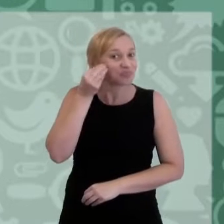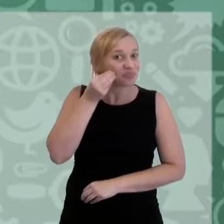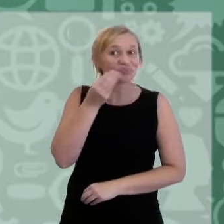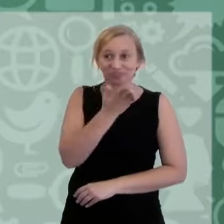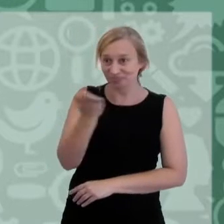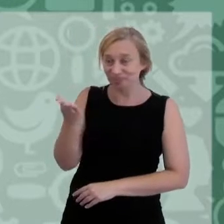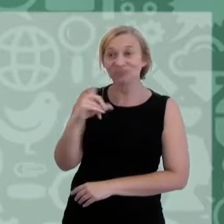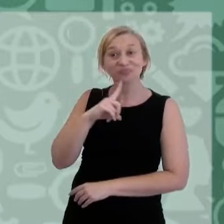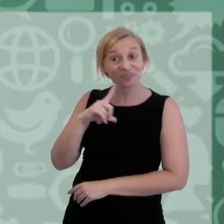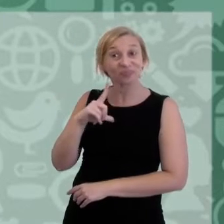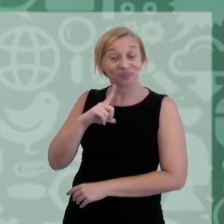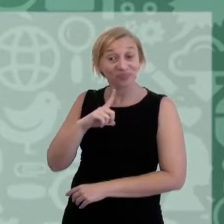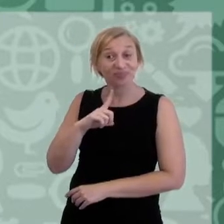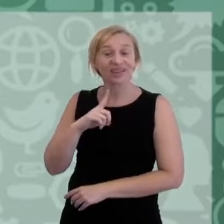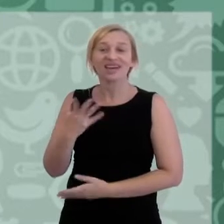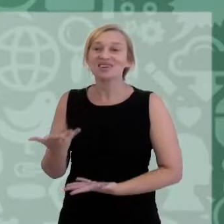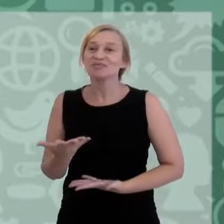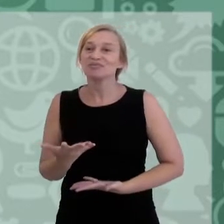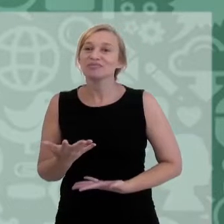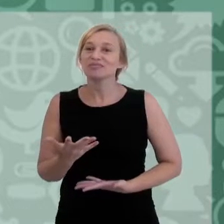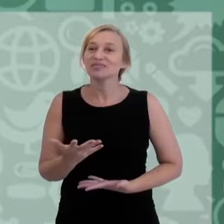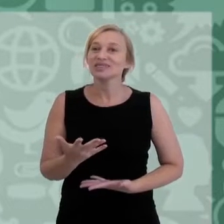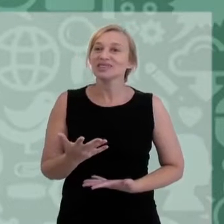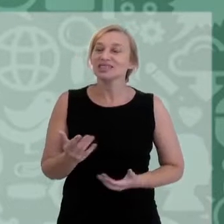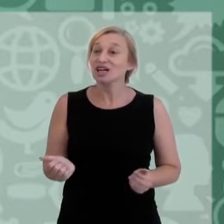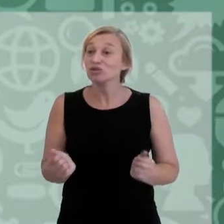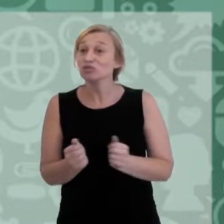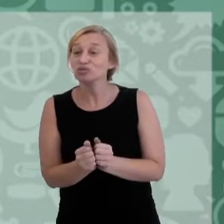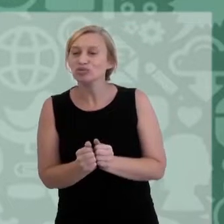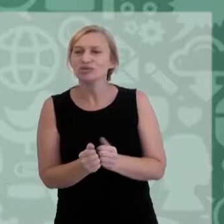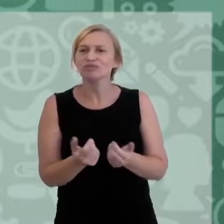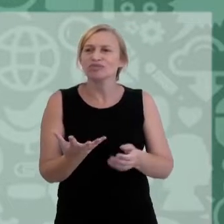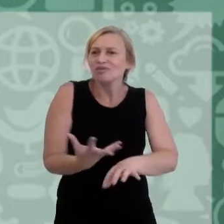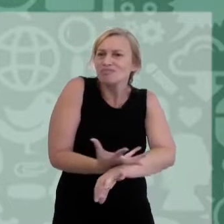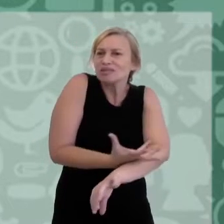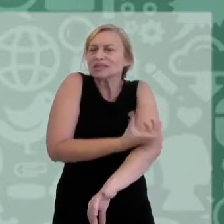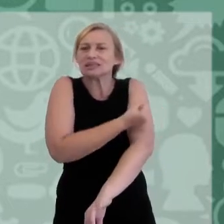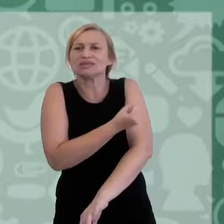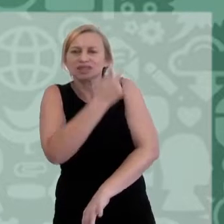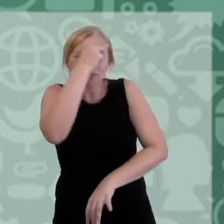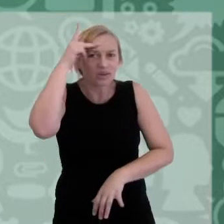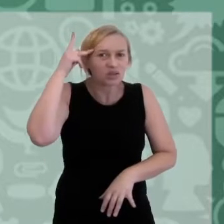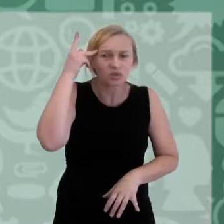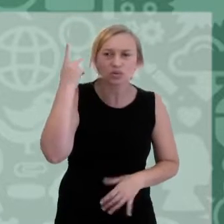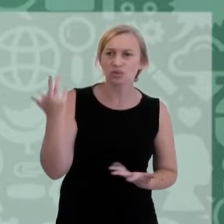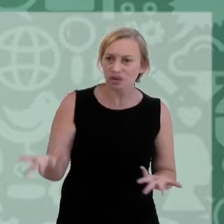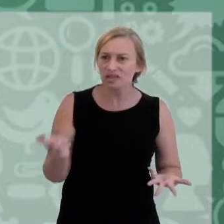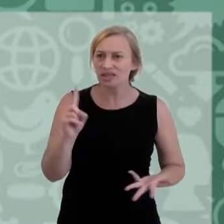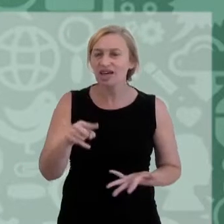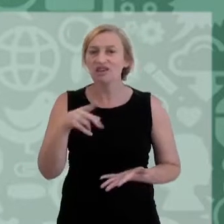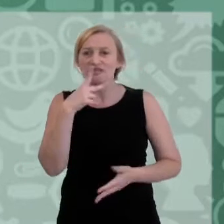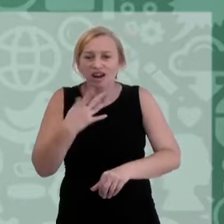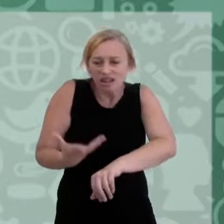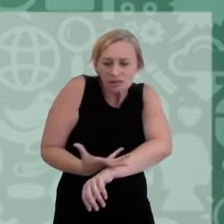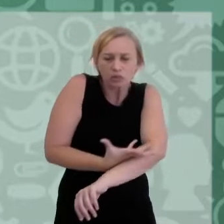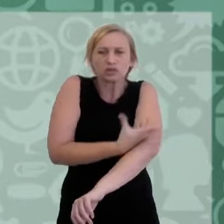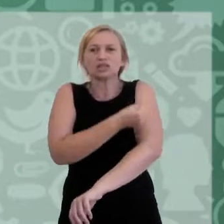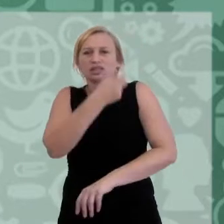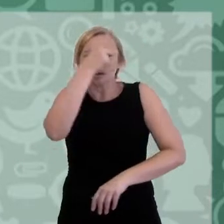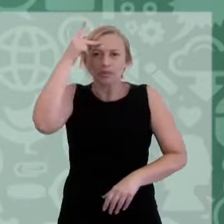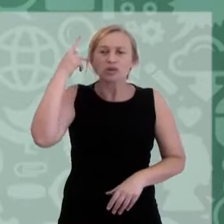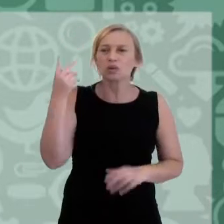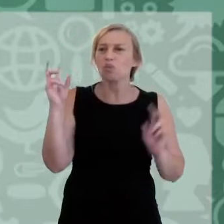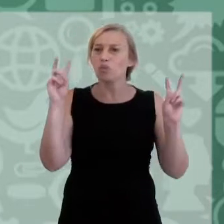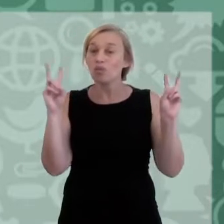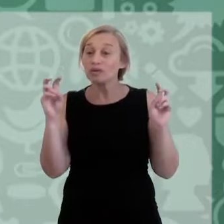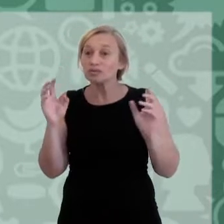a experiência que vocês têm, justamente por lidarem com pessoas, né, com emoções das pessoas. Quando a gente fala das emoções das